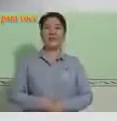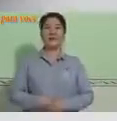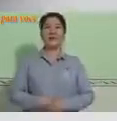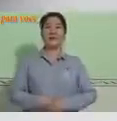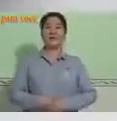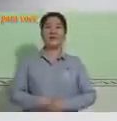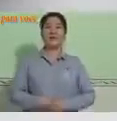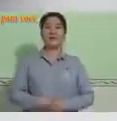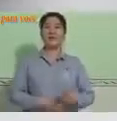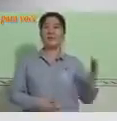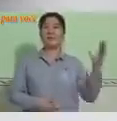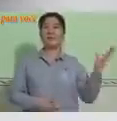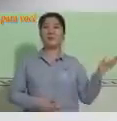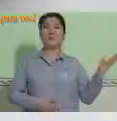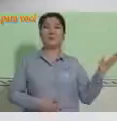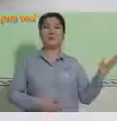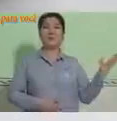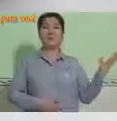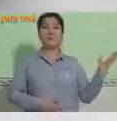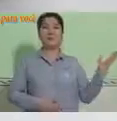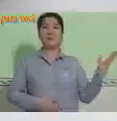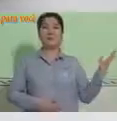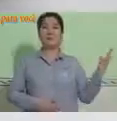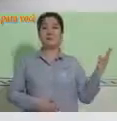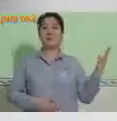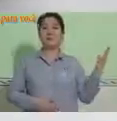SACIRURGEIASPOSSASANTIRDORUFR aqui o AEZ aqui o